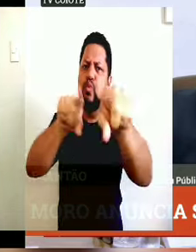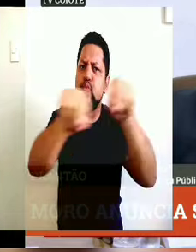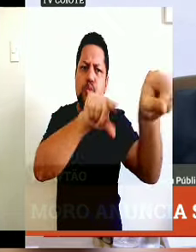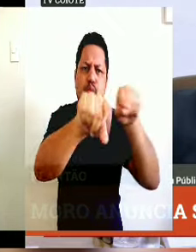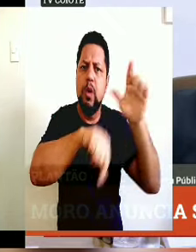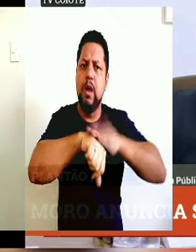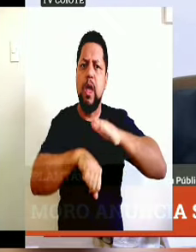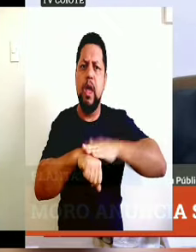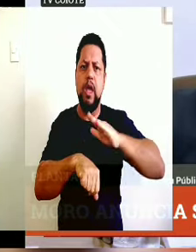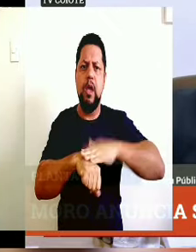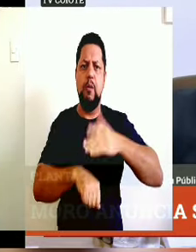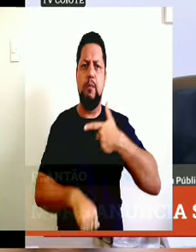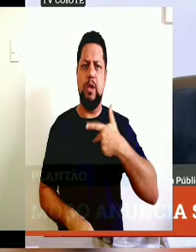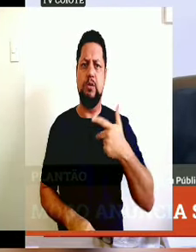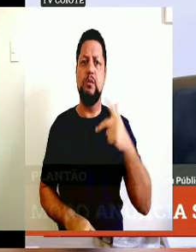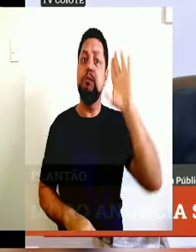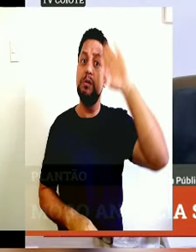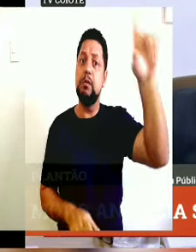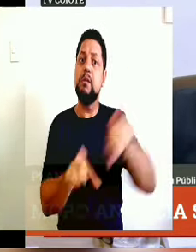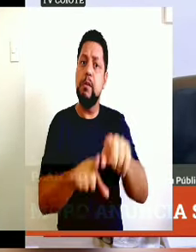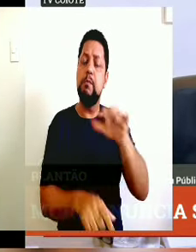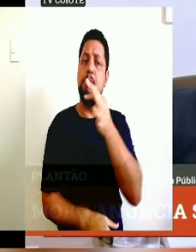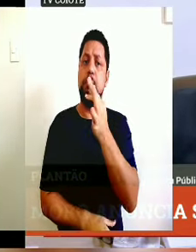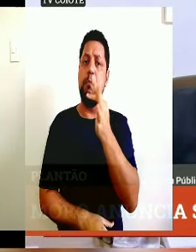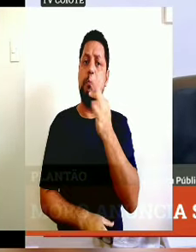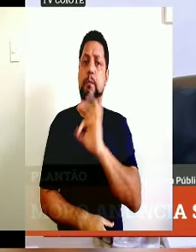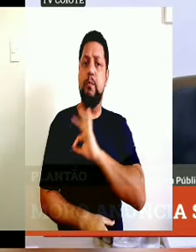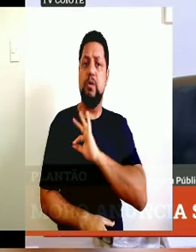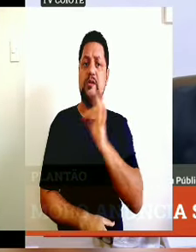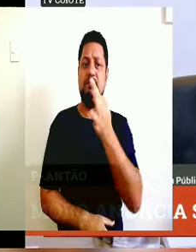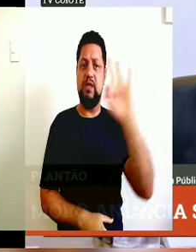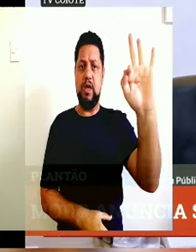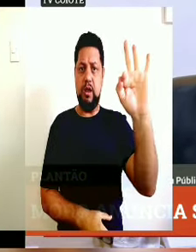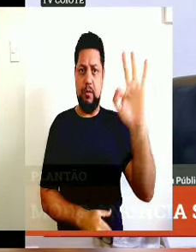própria Polícia Federal.